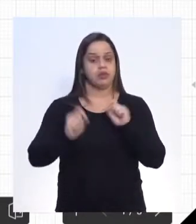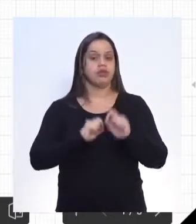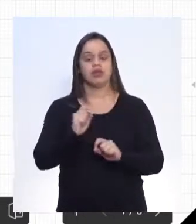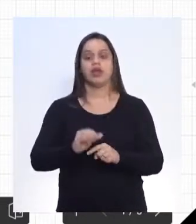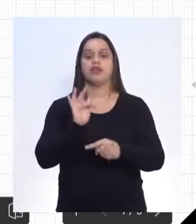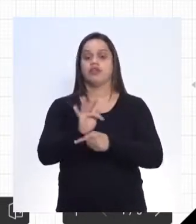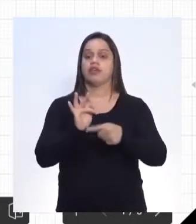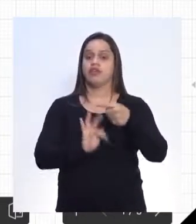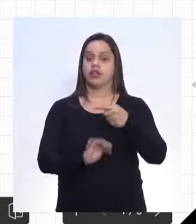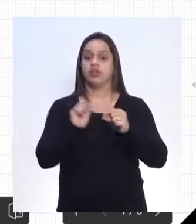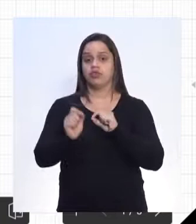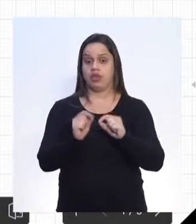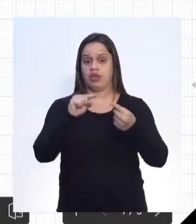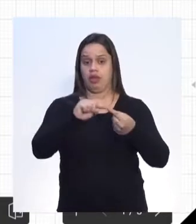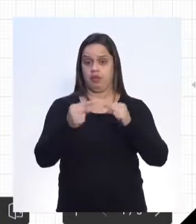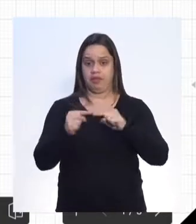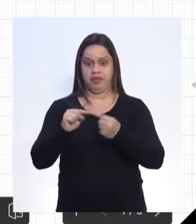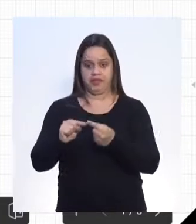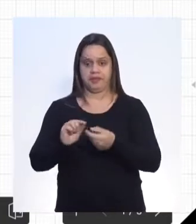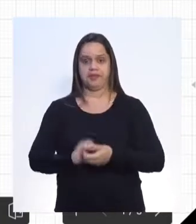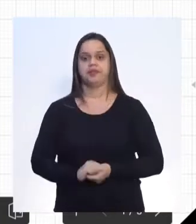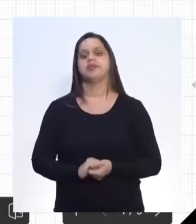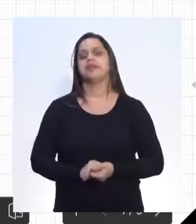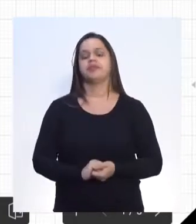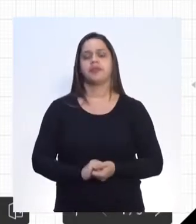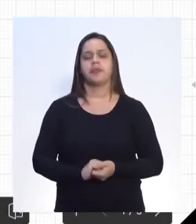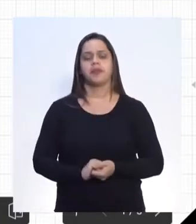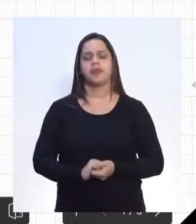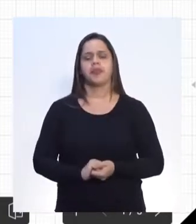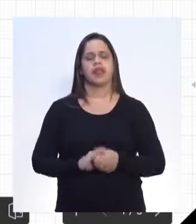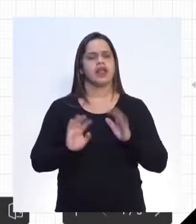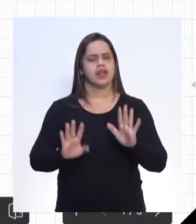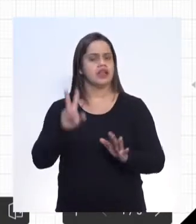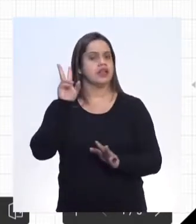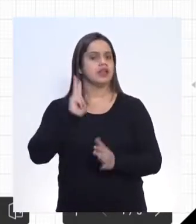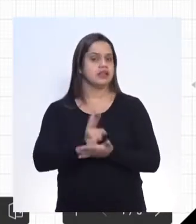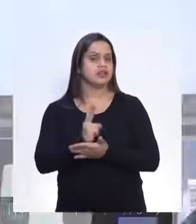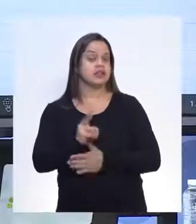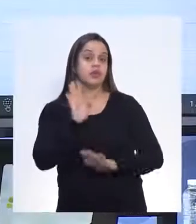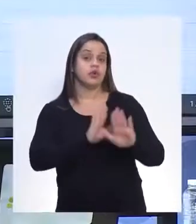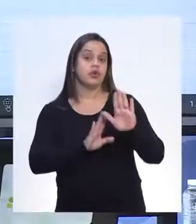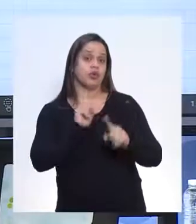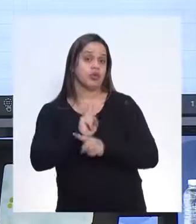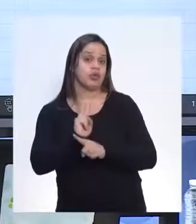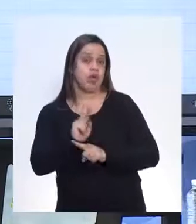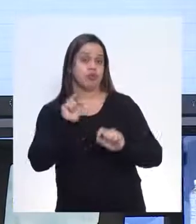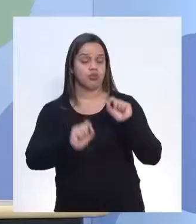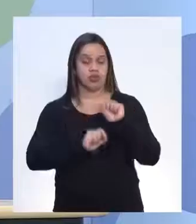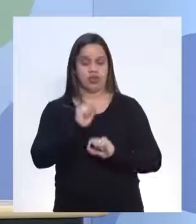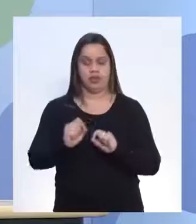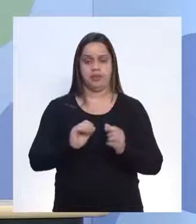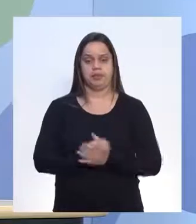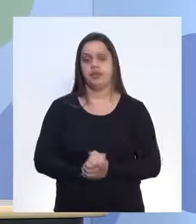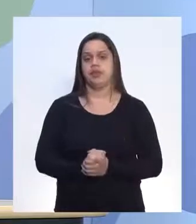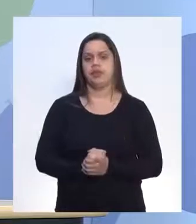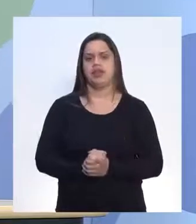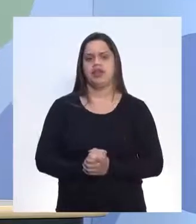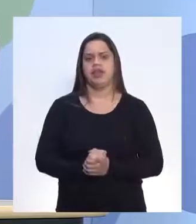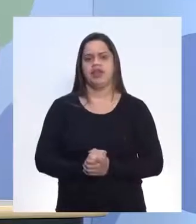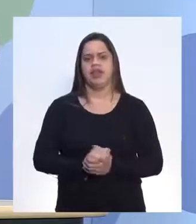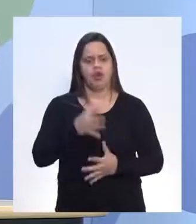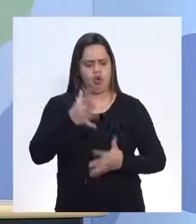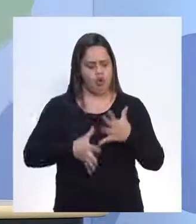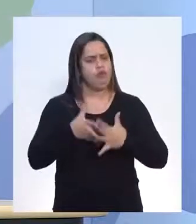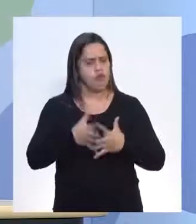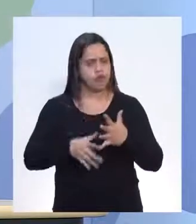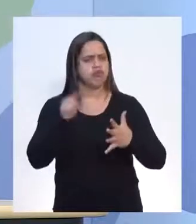fração equivalente. Tudo bem? Resolvido? Sempre tomar esse cuidado, né, Osmar? Que às vezes confunde, mas confunde mesmo.